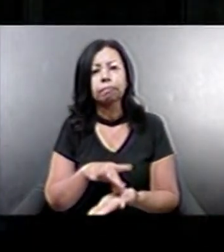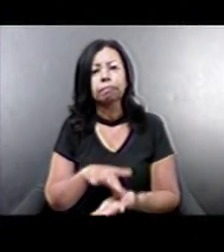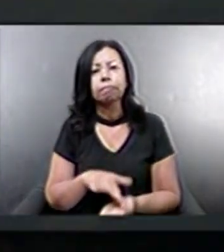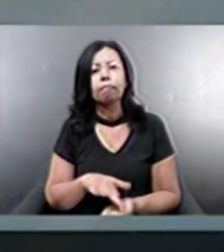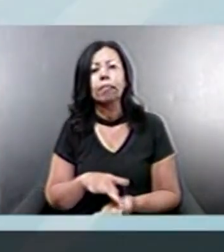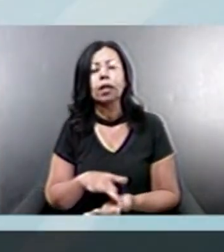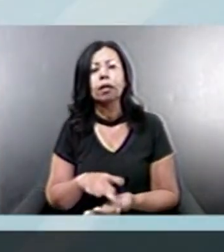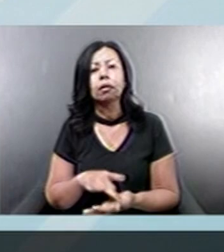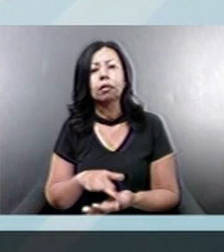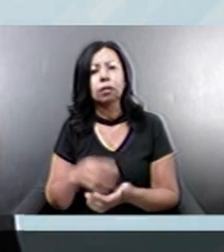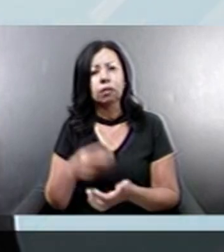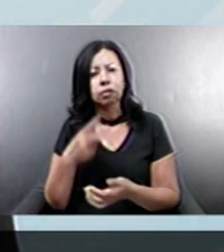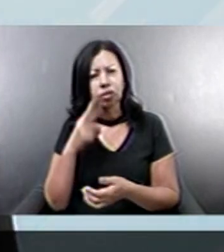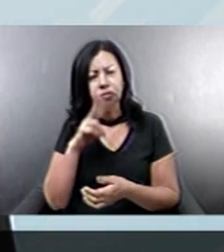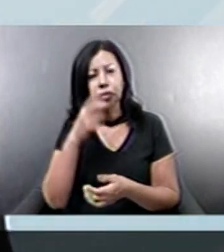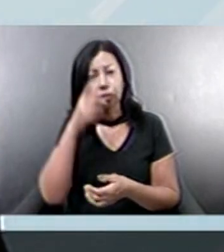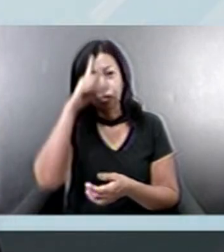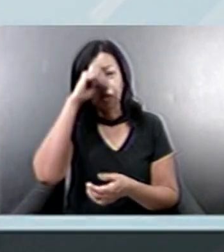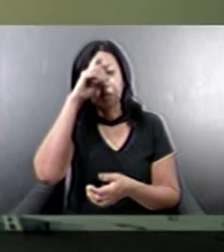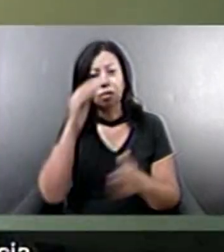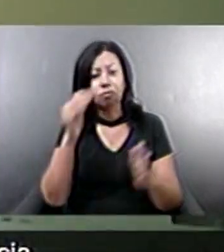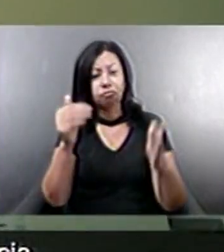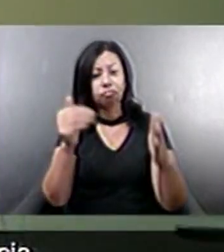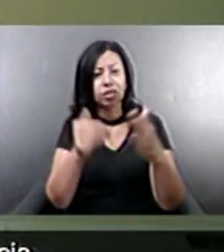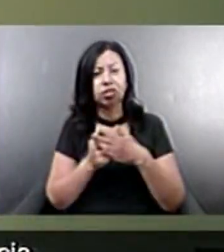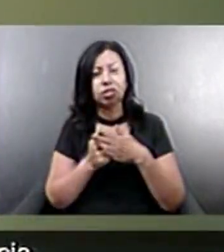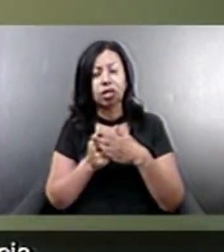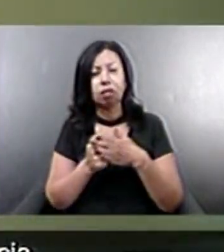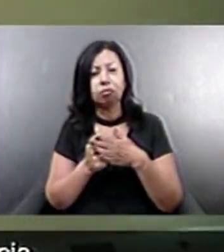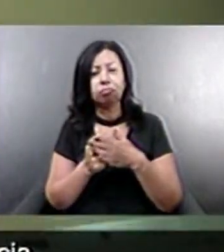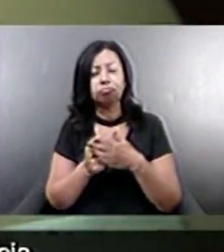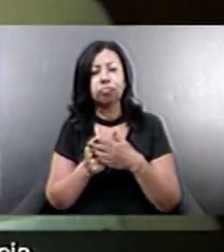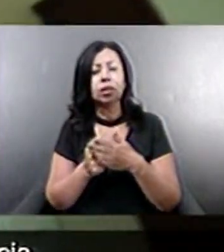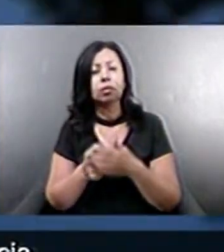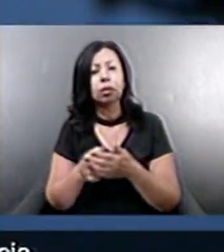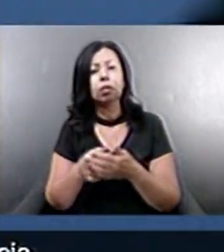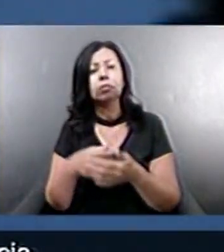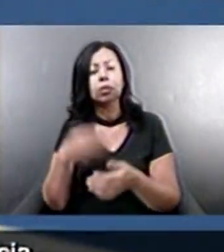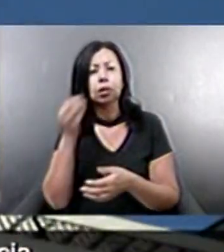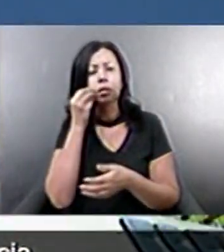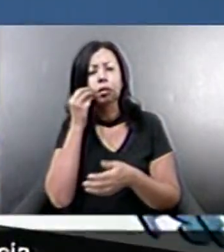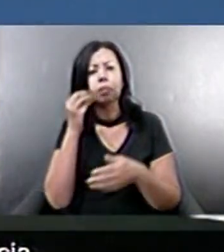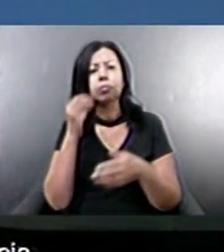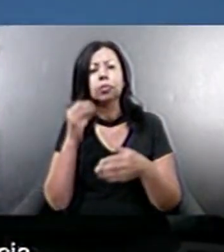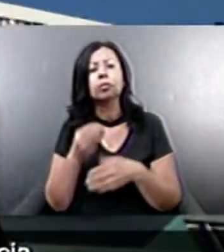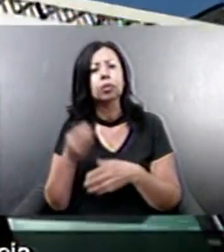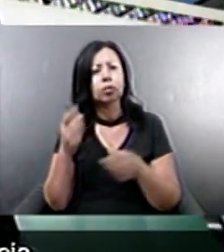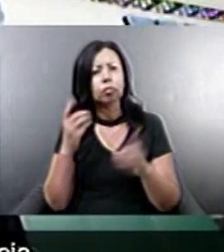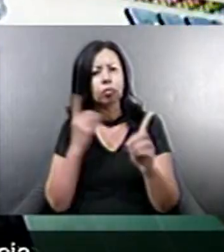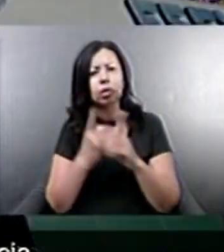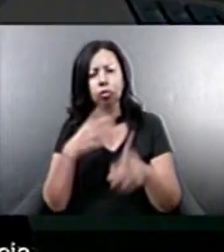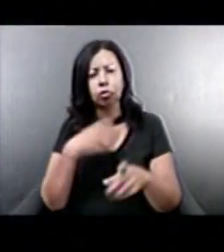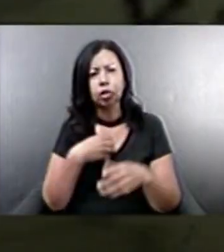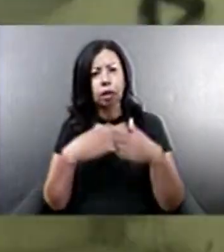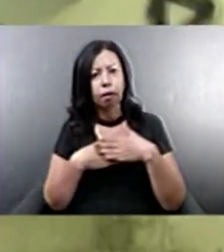Tivemos aquele hospital fechado, sem estrutura. Buscamos uma parceria e reabrimos o hospital com excelência.